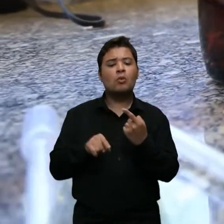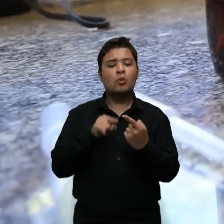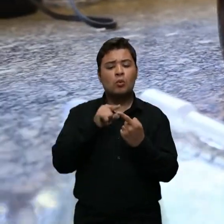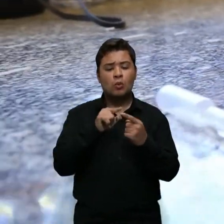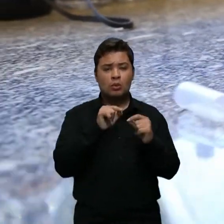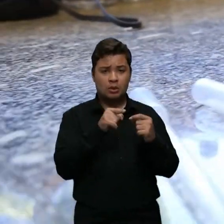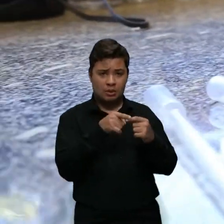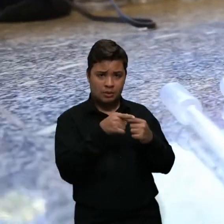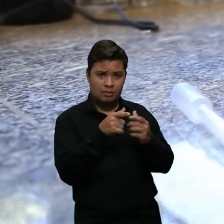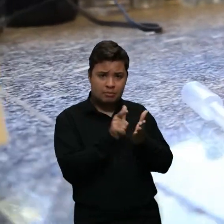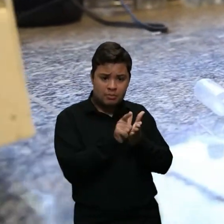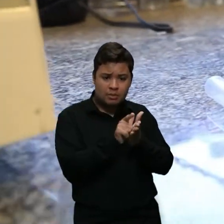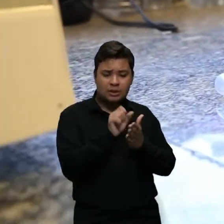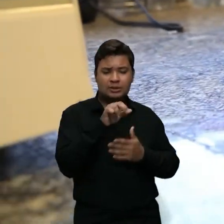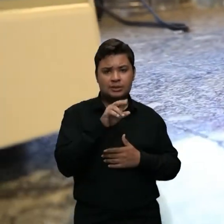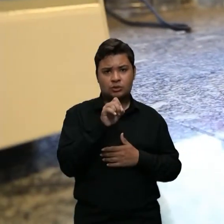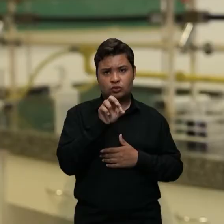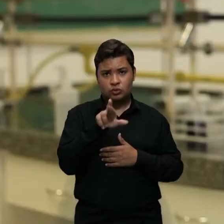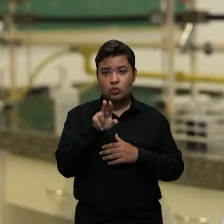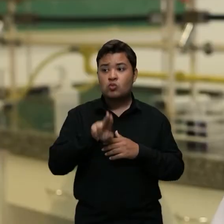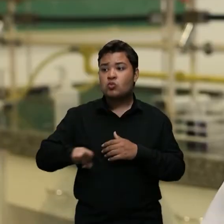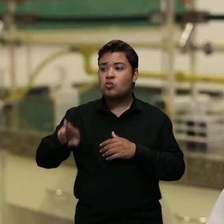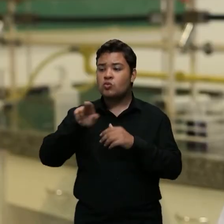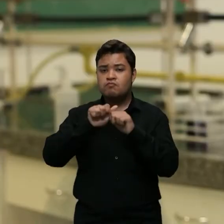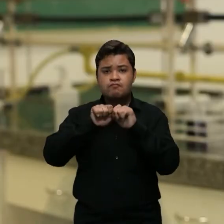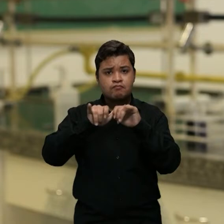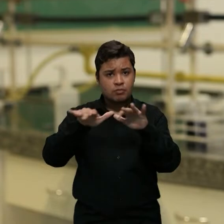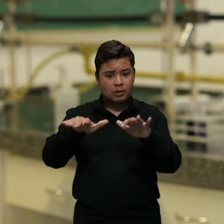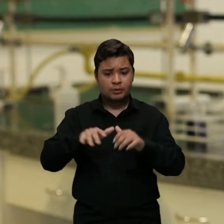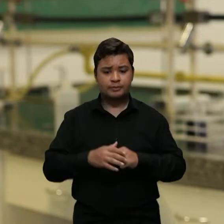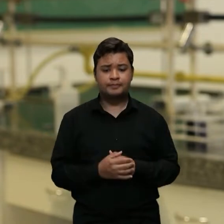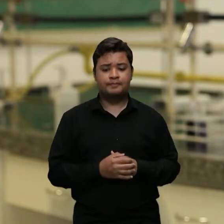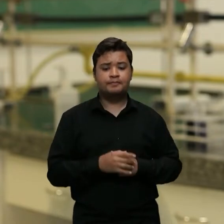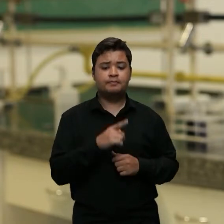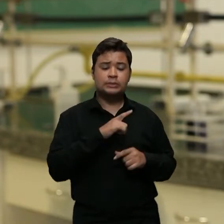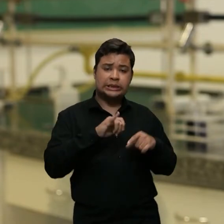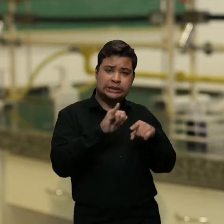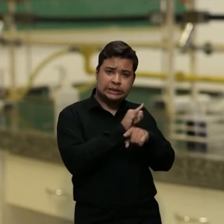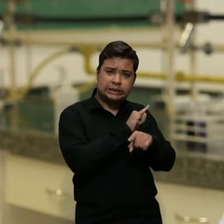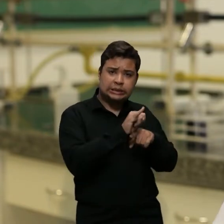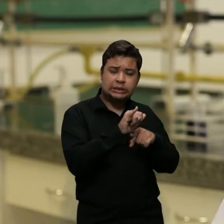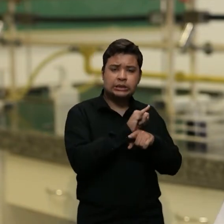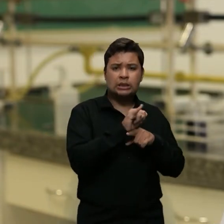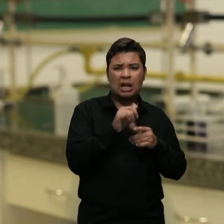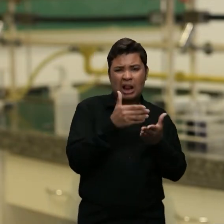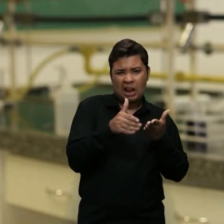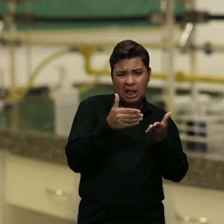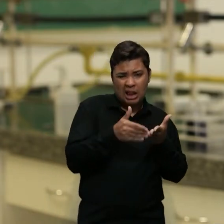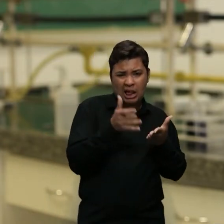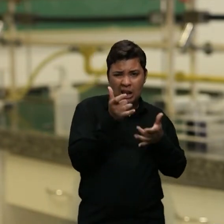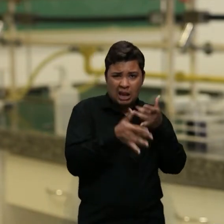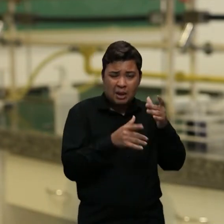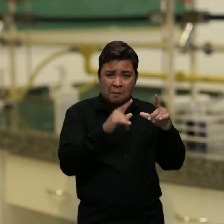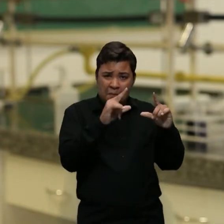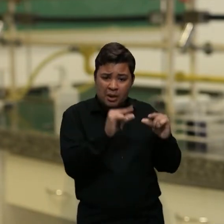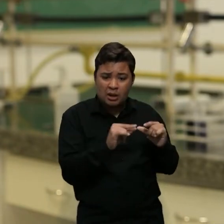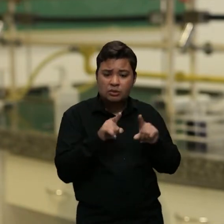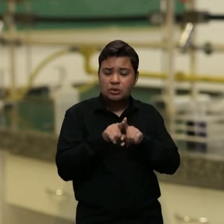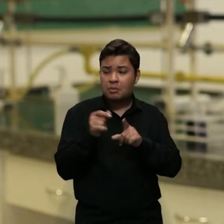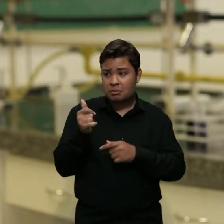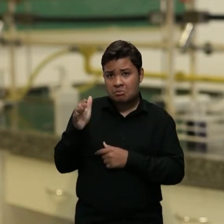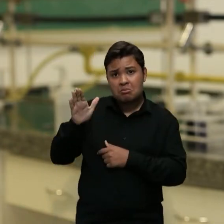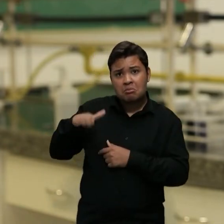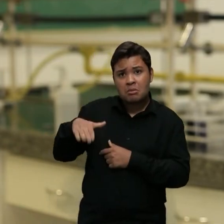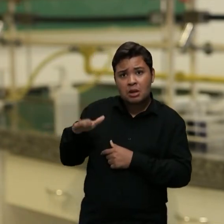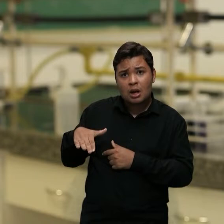do sensor. Essas técnicas que geram quantidades baixas de resíduos e que têm um custo baixo,